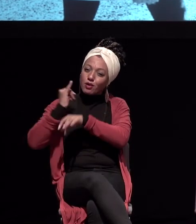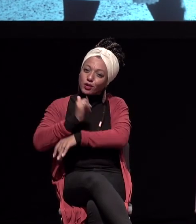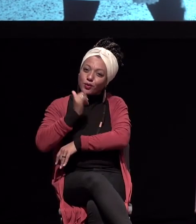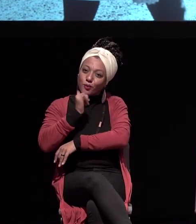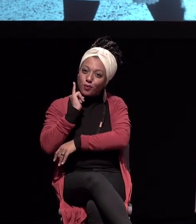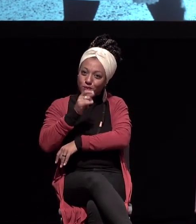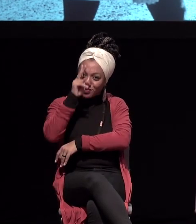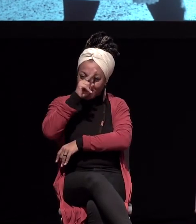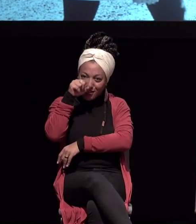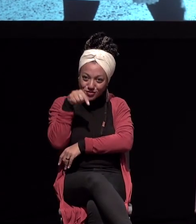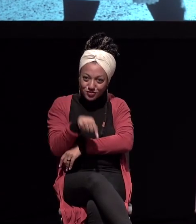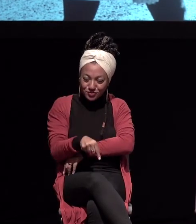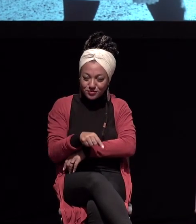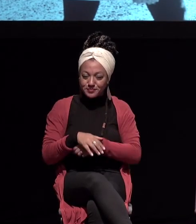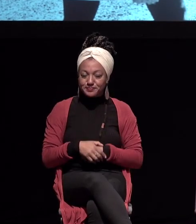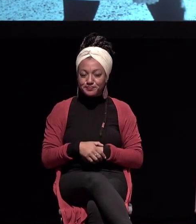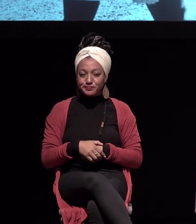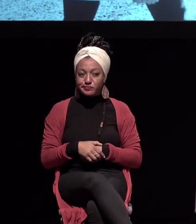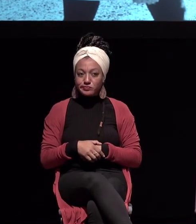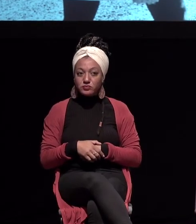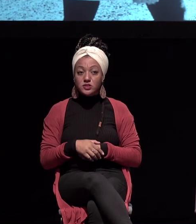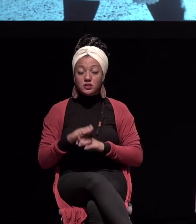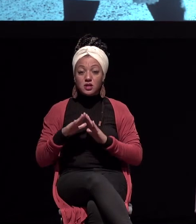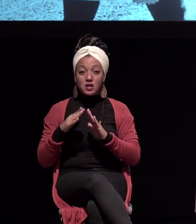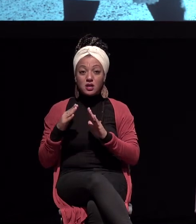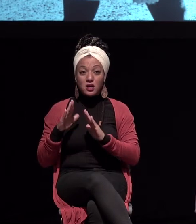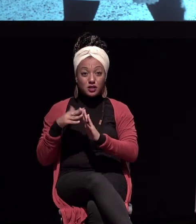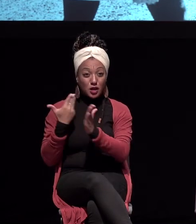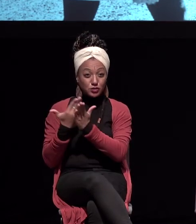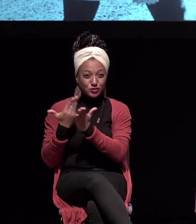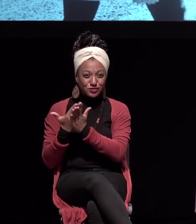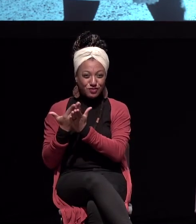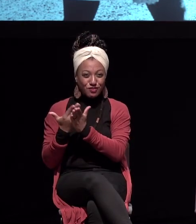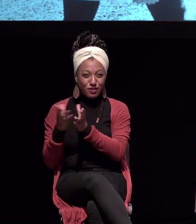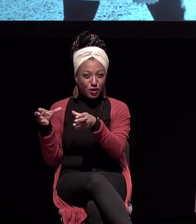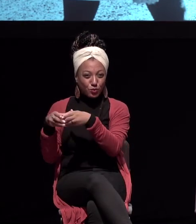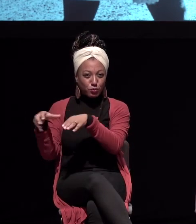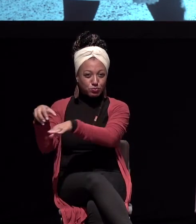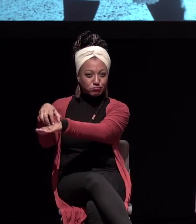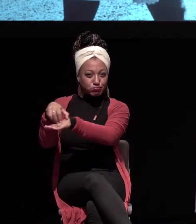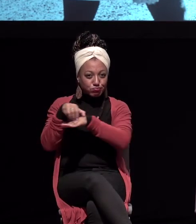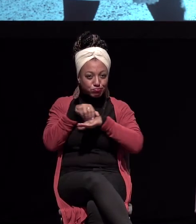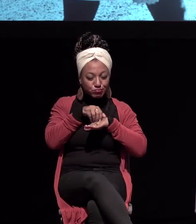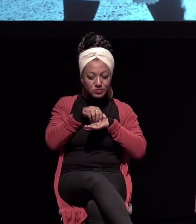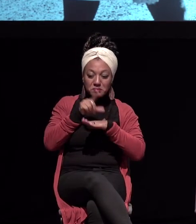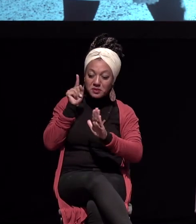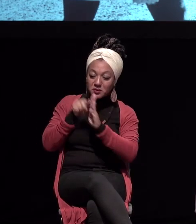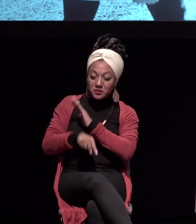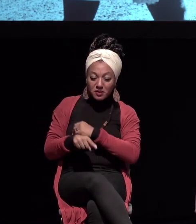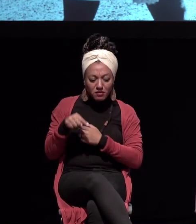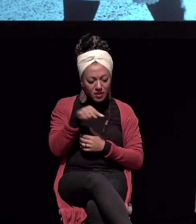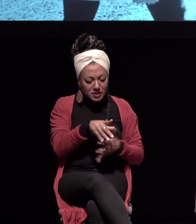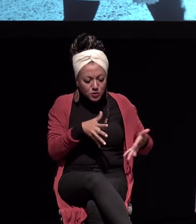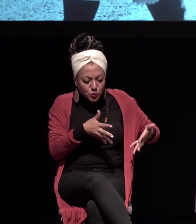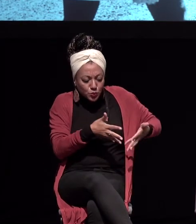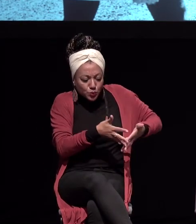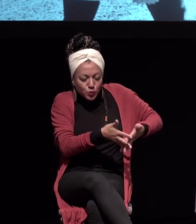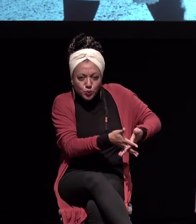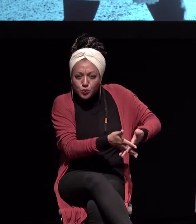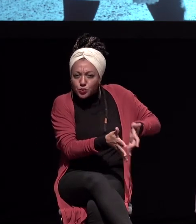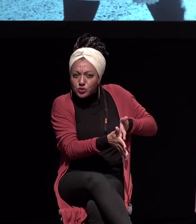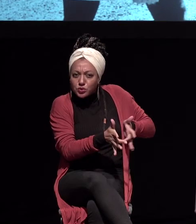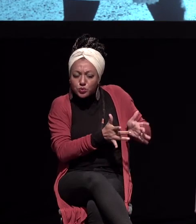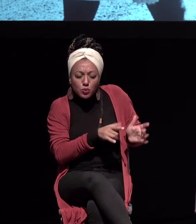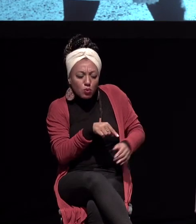Nápoles. Quando os grupos de escola chegavam, a gente sempre perguntava: e aí, o que vocês estão vendo, né? O que vocês estão achando? O que